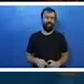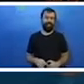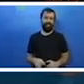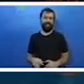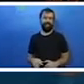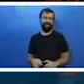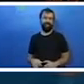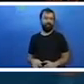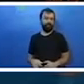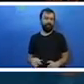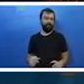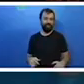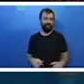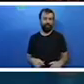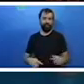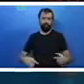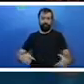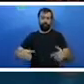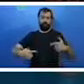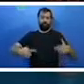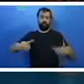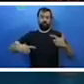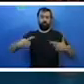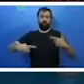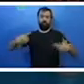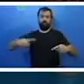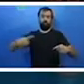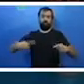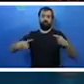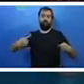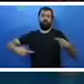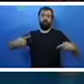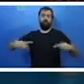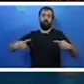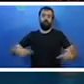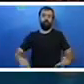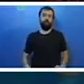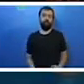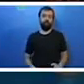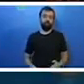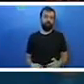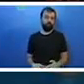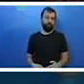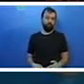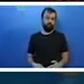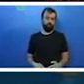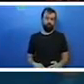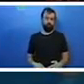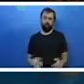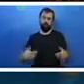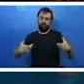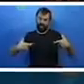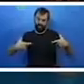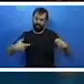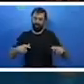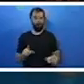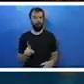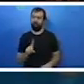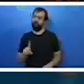minha. Então, começou-se a travar uma batalha ali, ainda não de arma, de